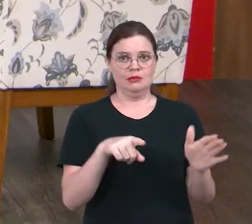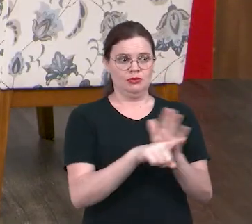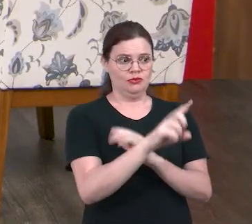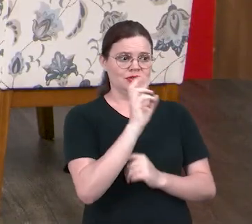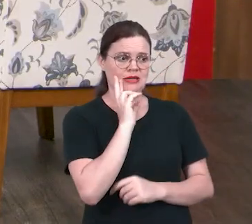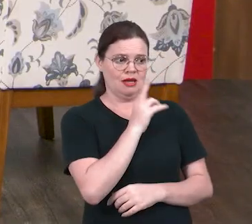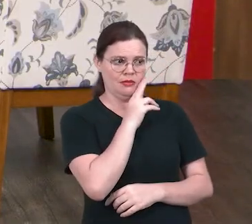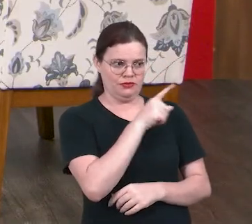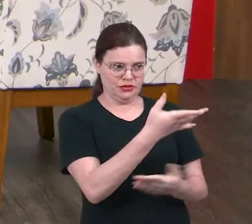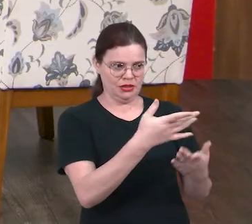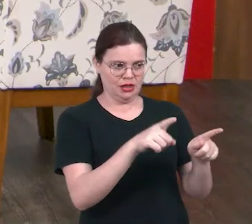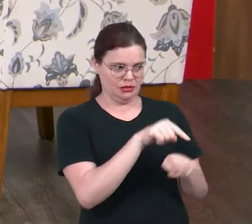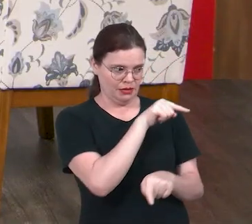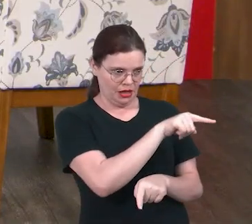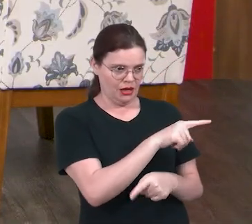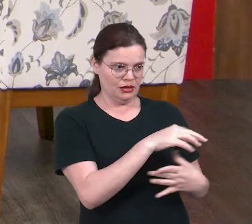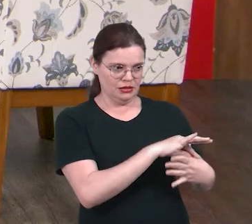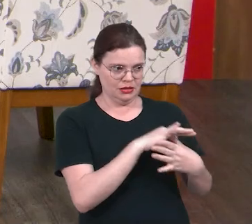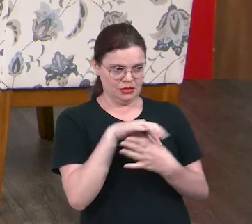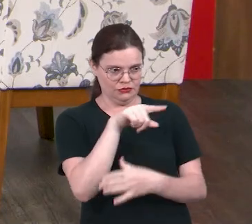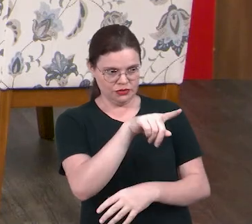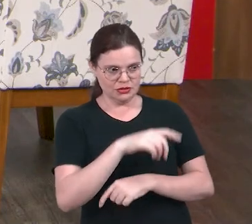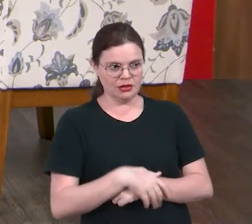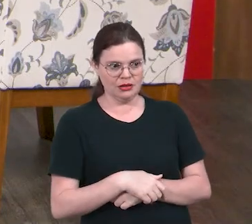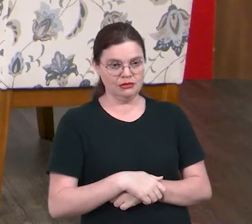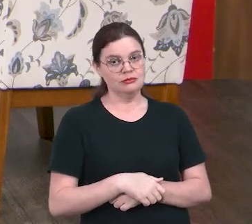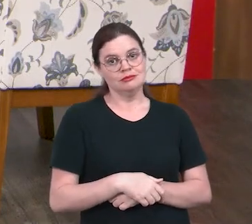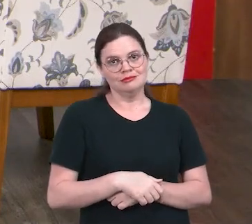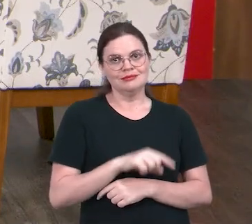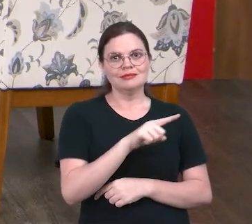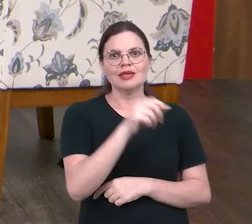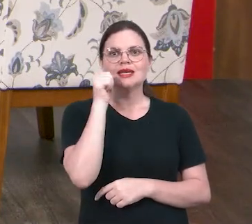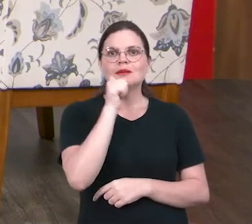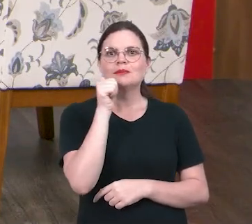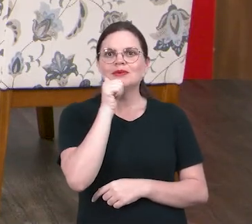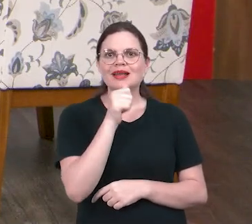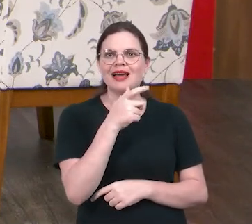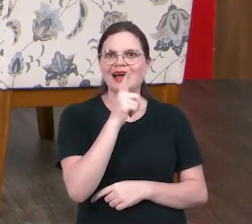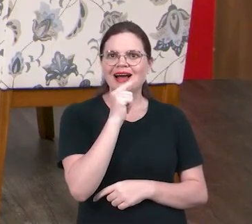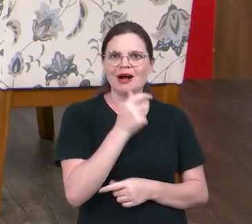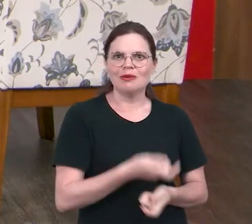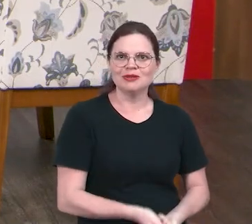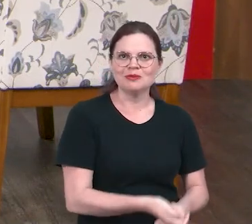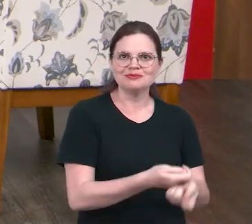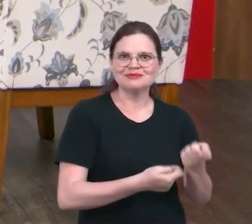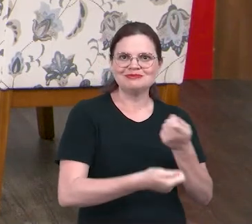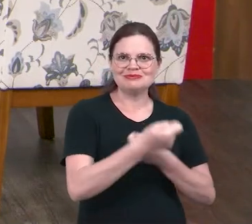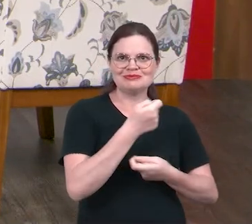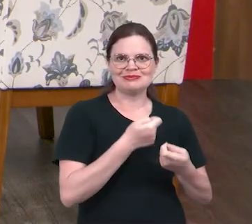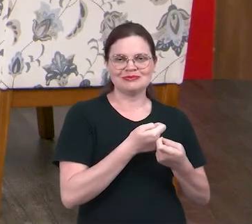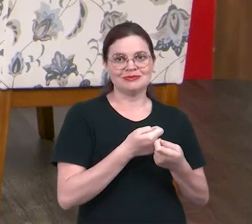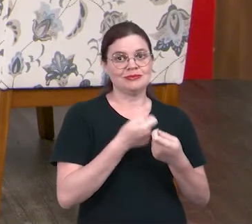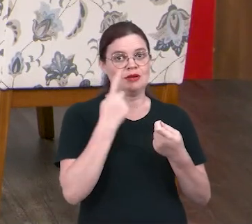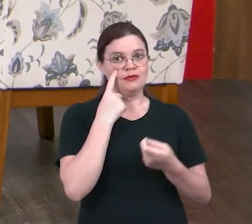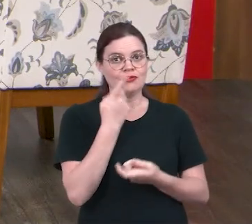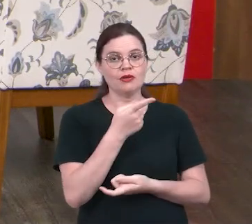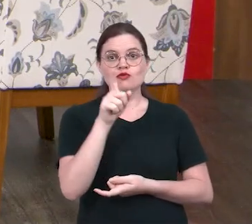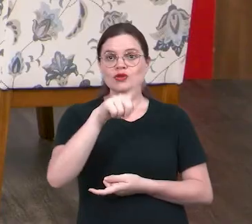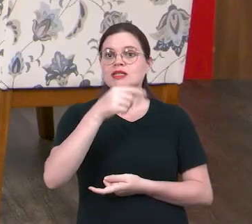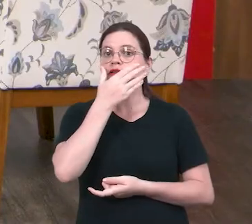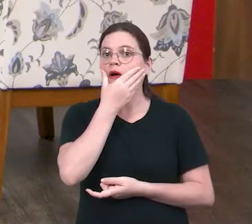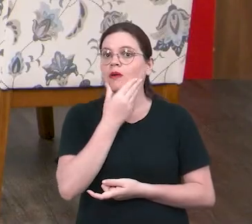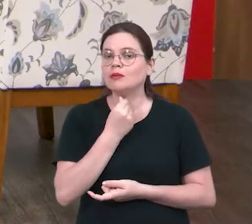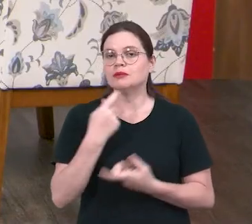ser dirigida por ele? E ela era uma moça que tirava a água do poço. Olha, as esposas, os maridos, precisam saber